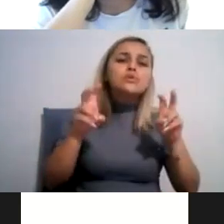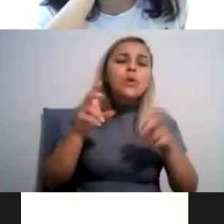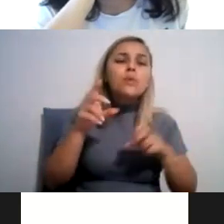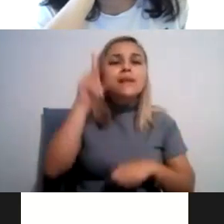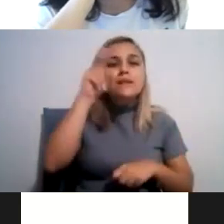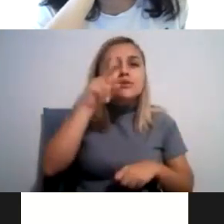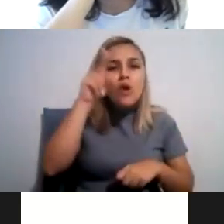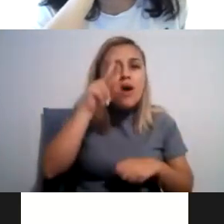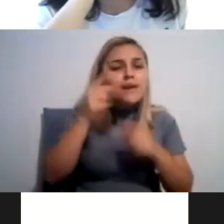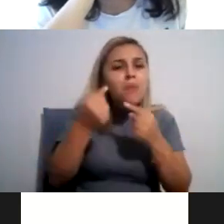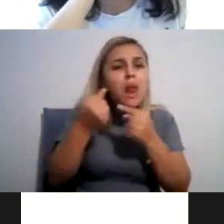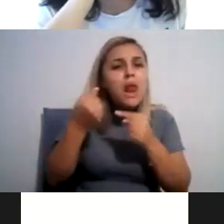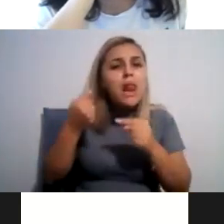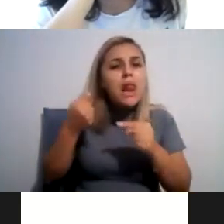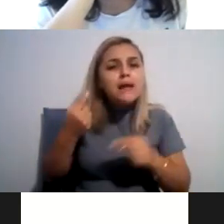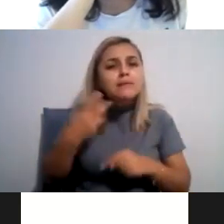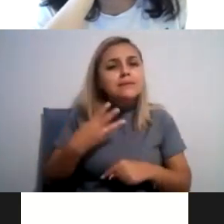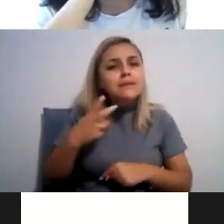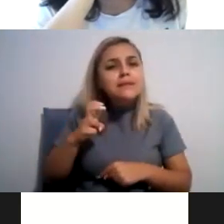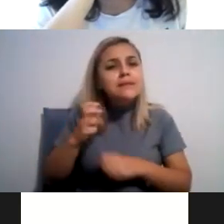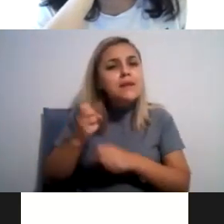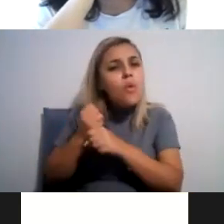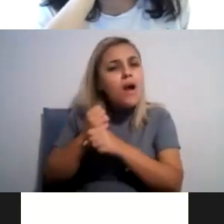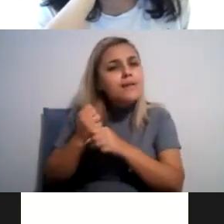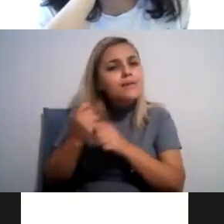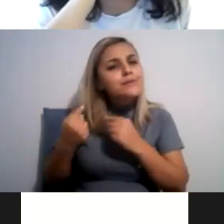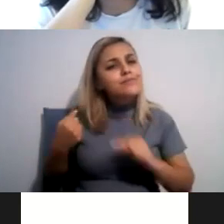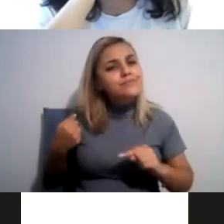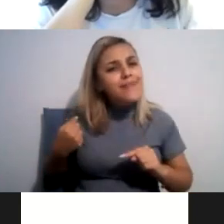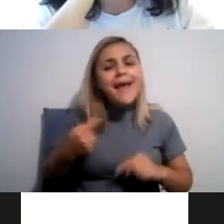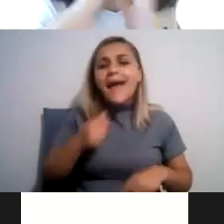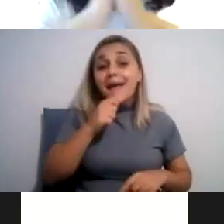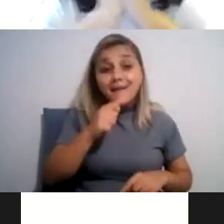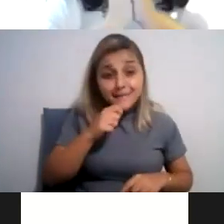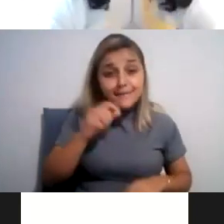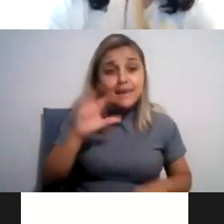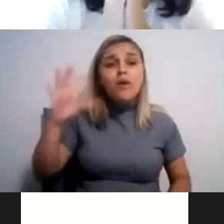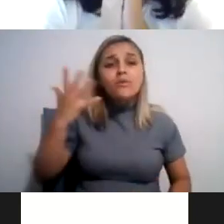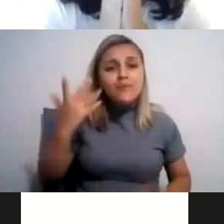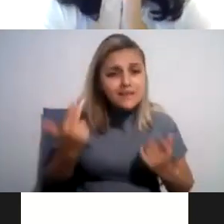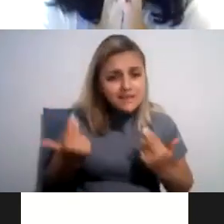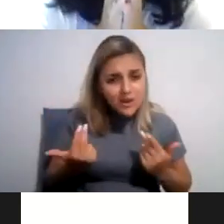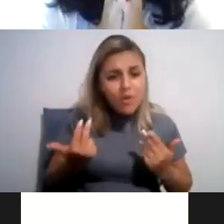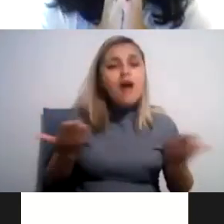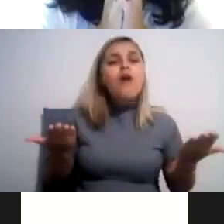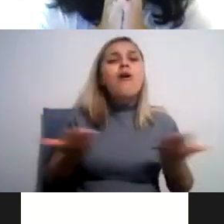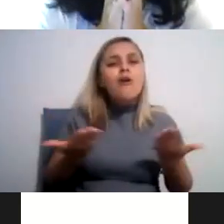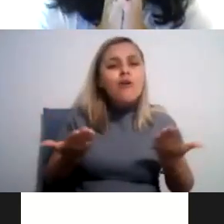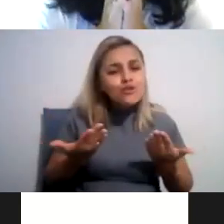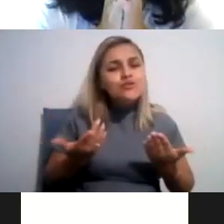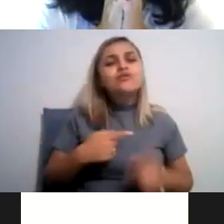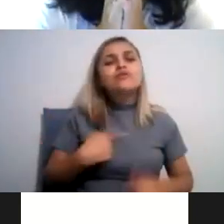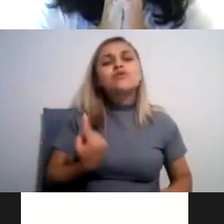né? E que essa história se repete ainda, né? Então, a gente precisa estar aqui hoje conversando,